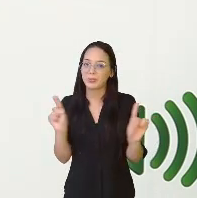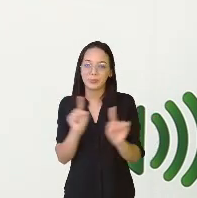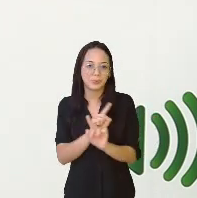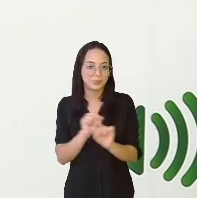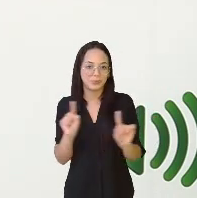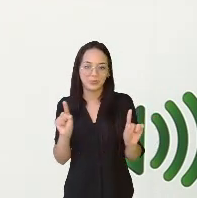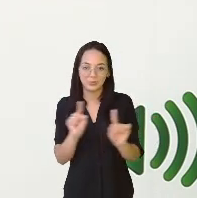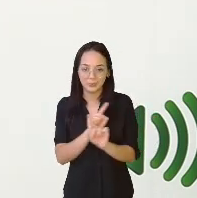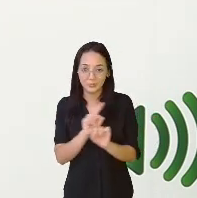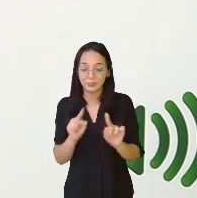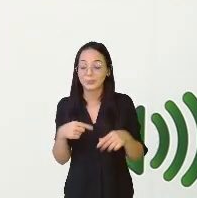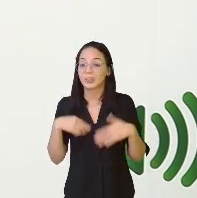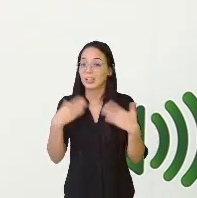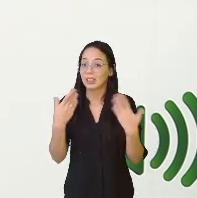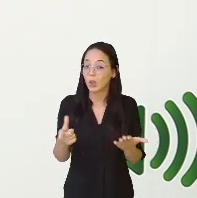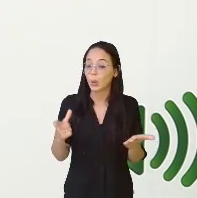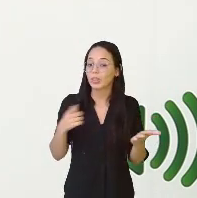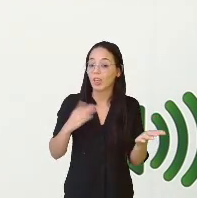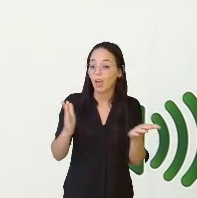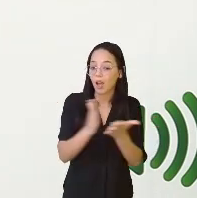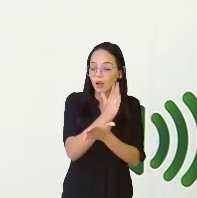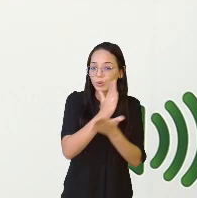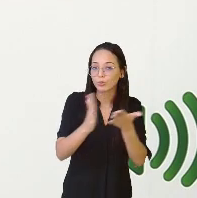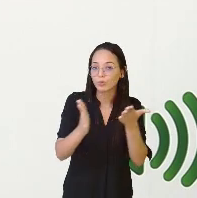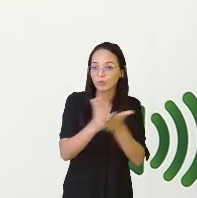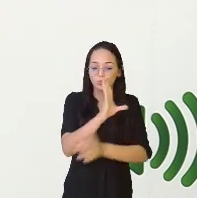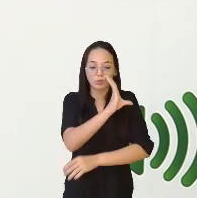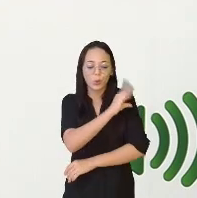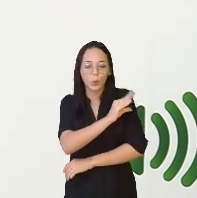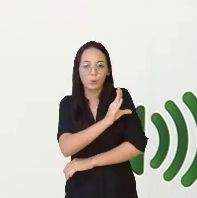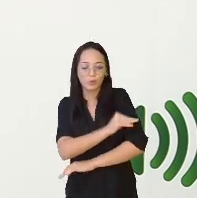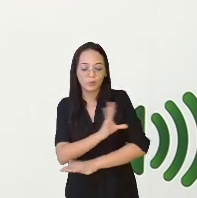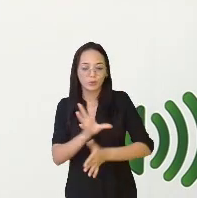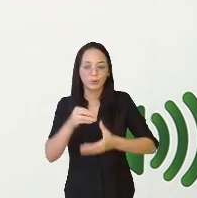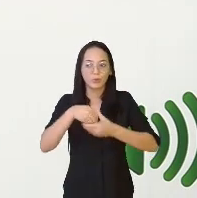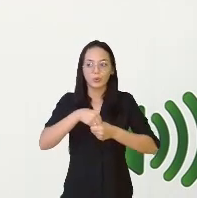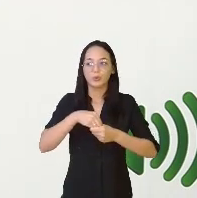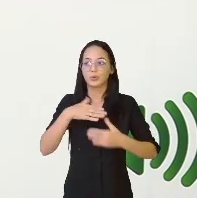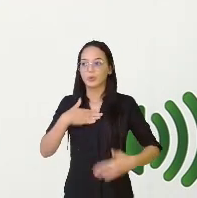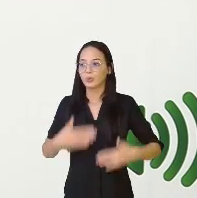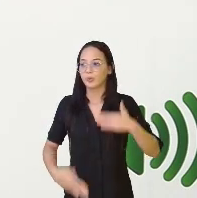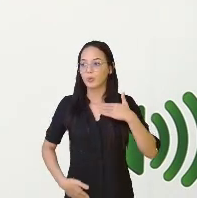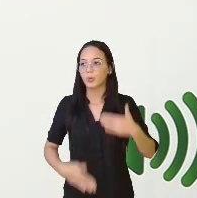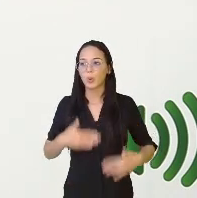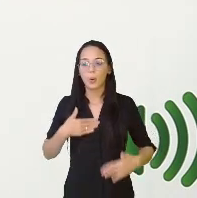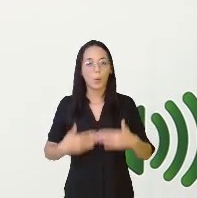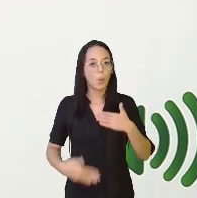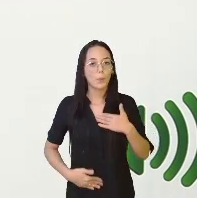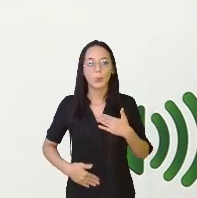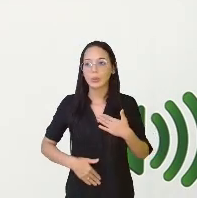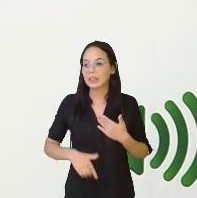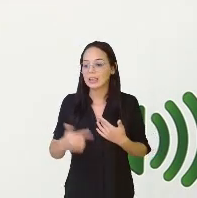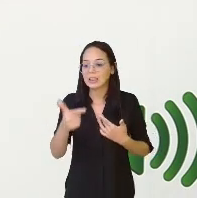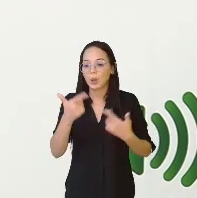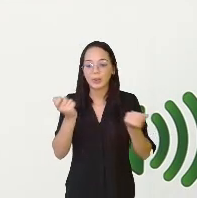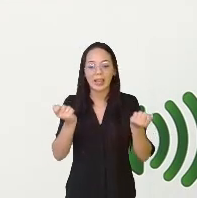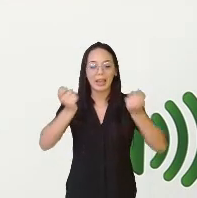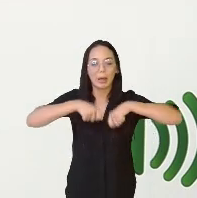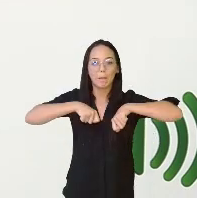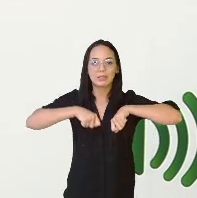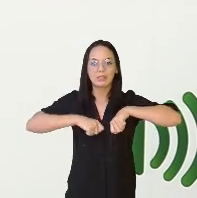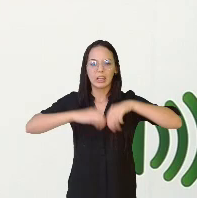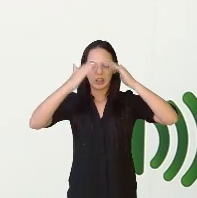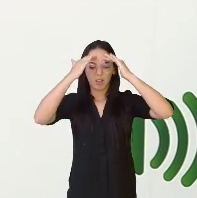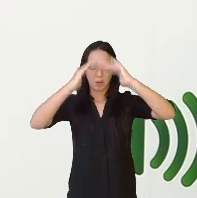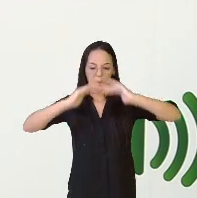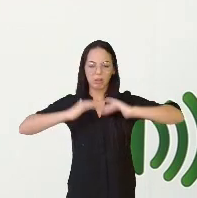Não. Existem músculos do nosso corpo que eles não têm a capacidade de